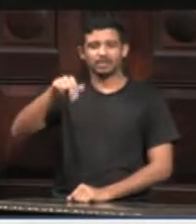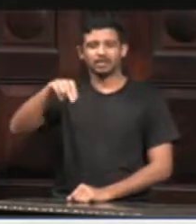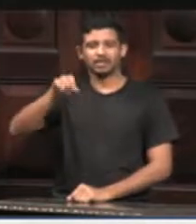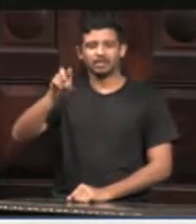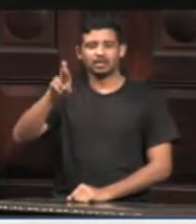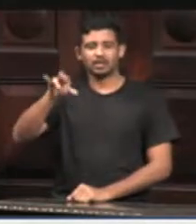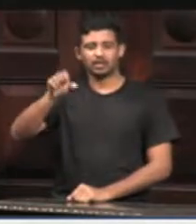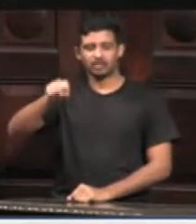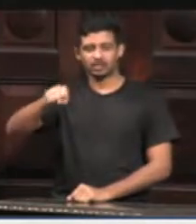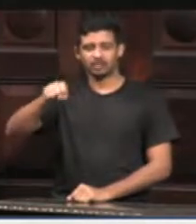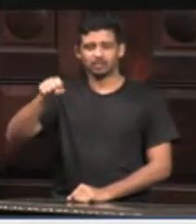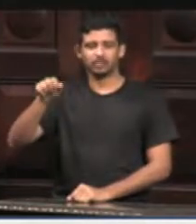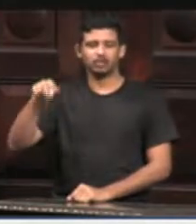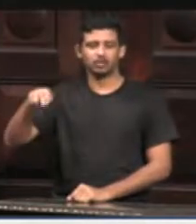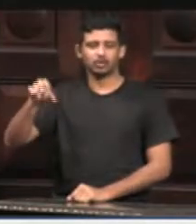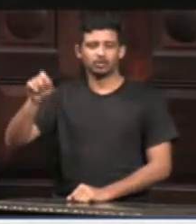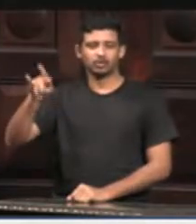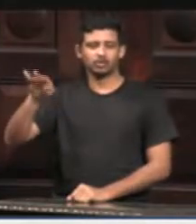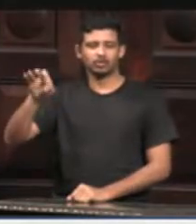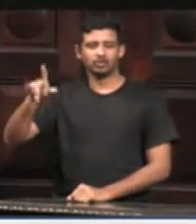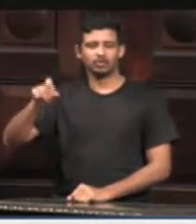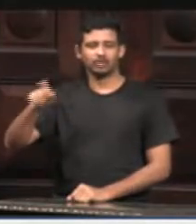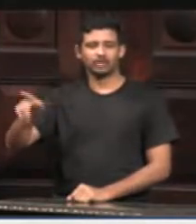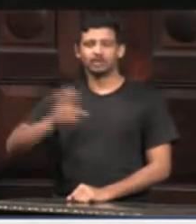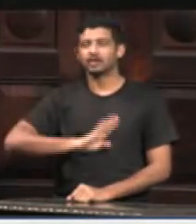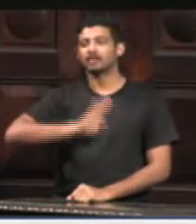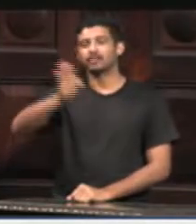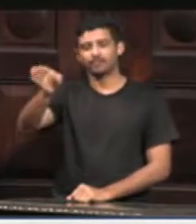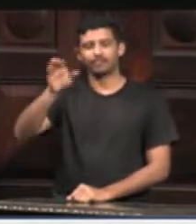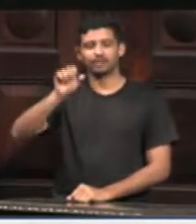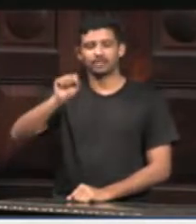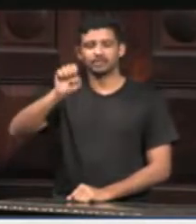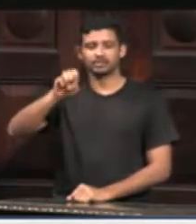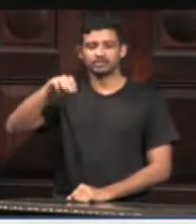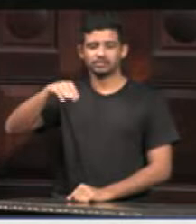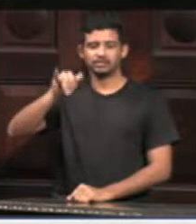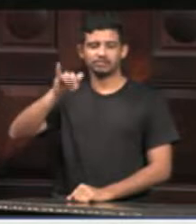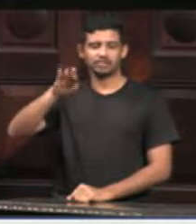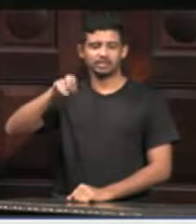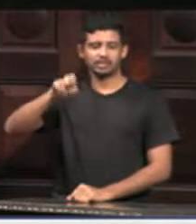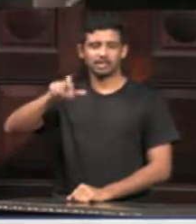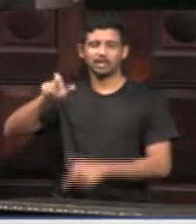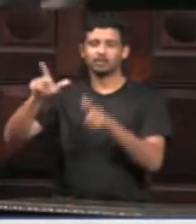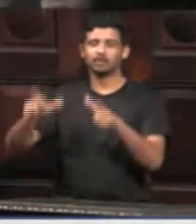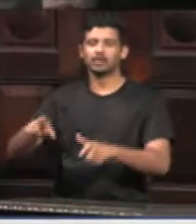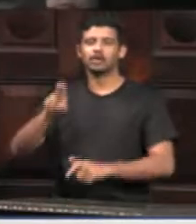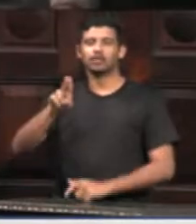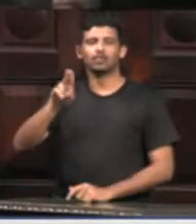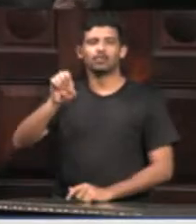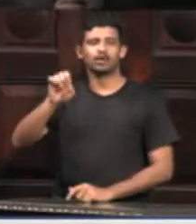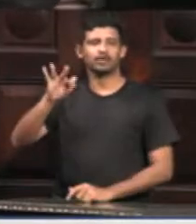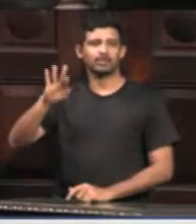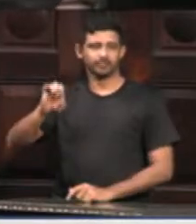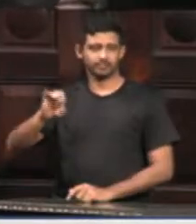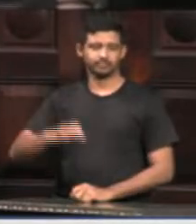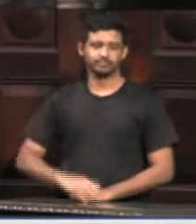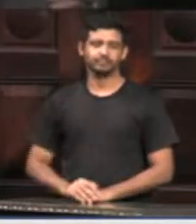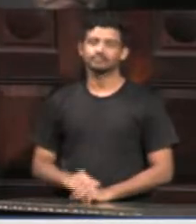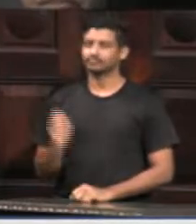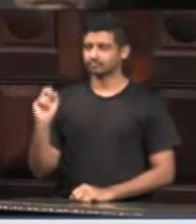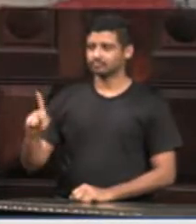encontra-se num seminário de administração acadêmica na UENF. Ok. Deputado